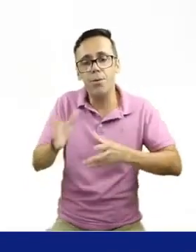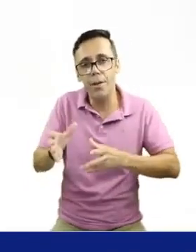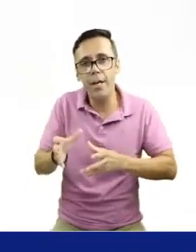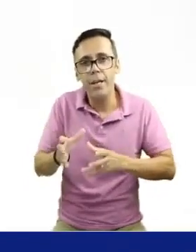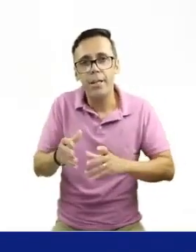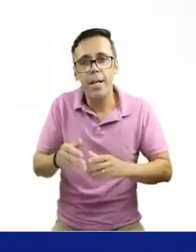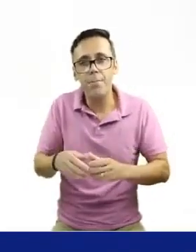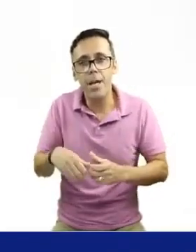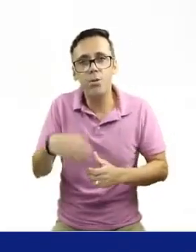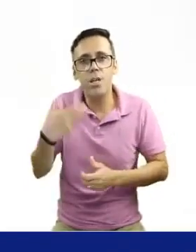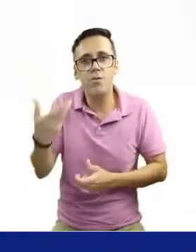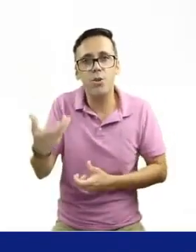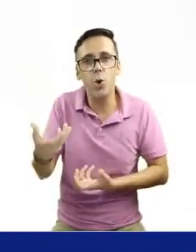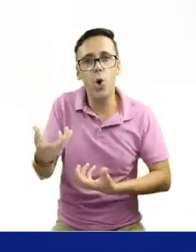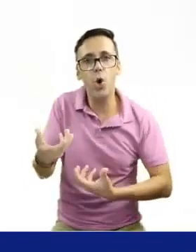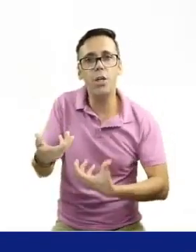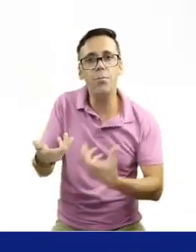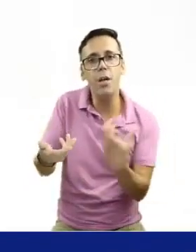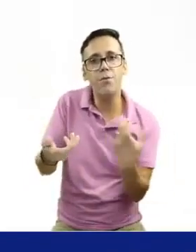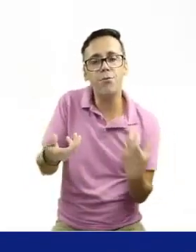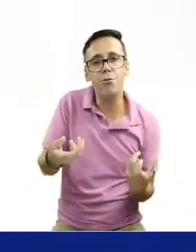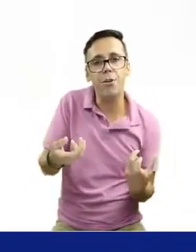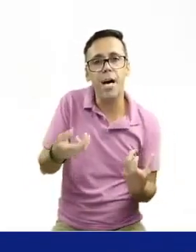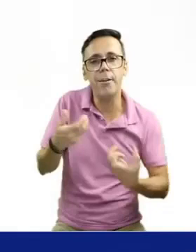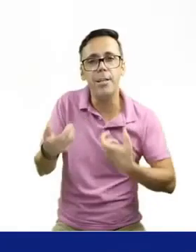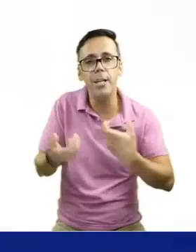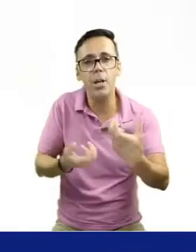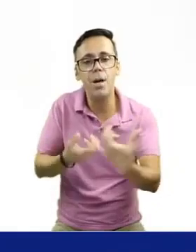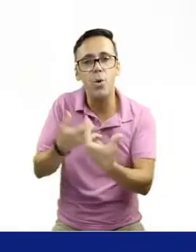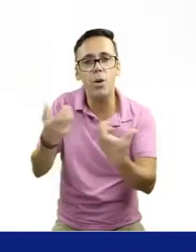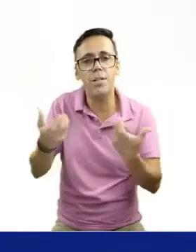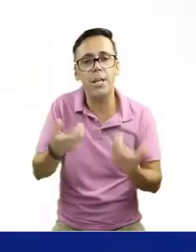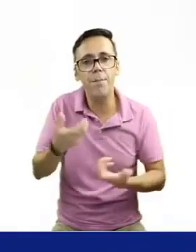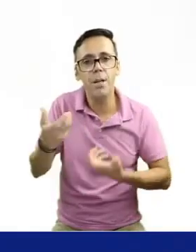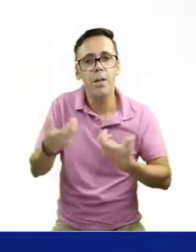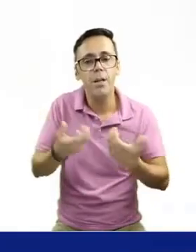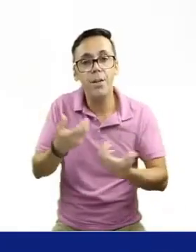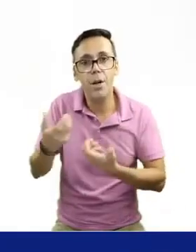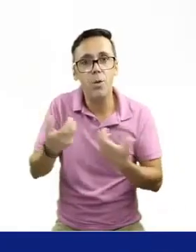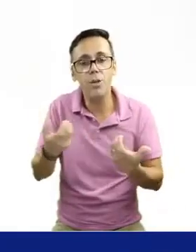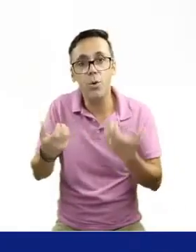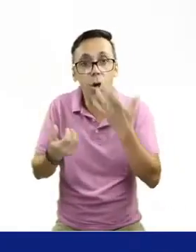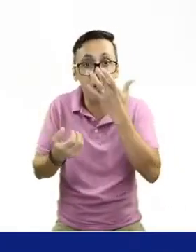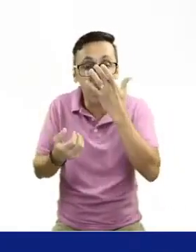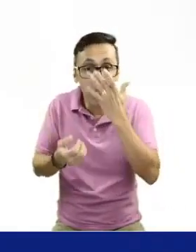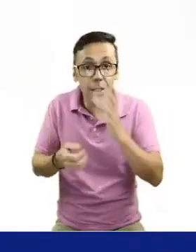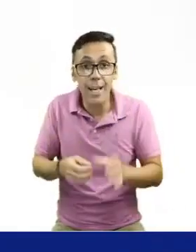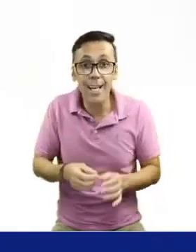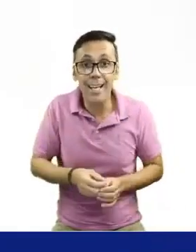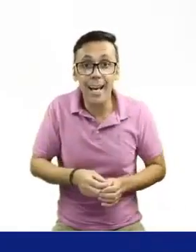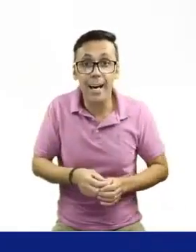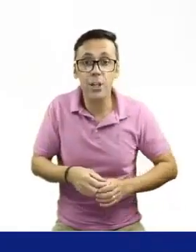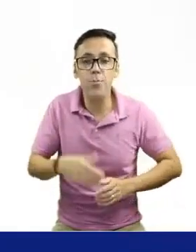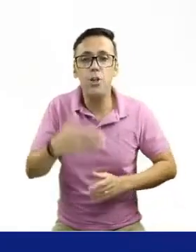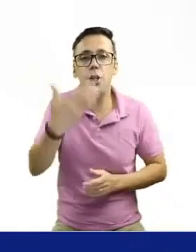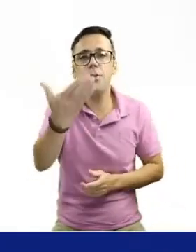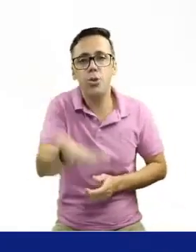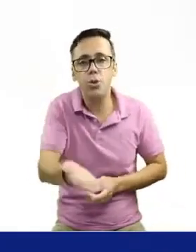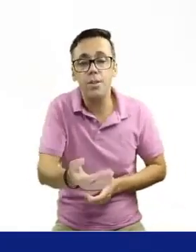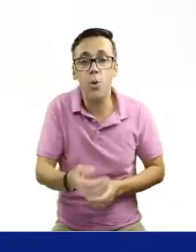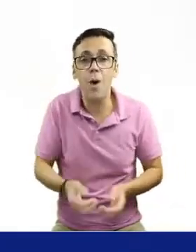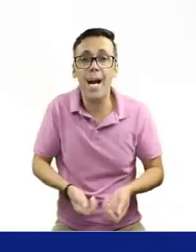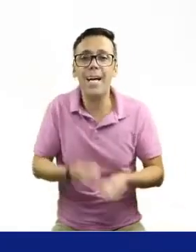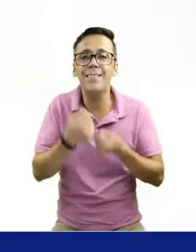funcionário híbrido né que é meio servidor e meio funcionar ali ele é uma coisa ali entra após e outra e ele É